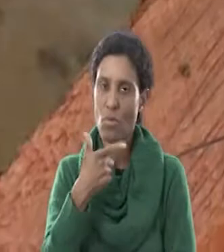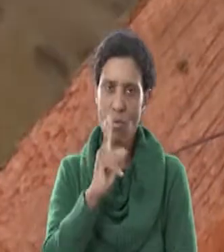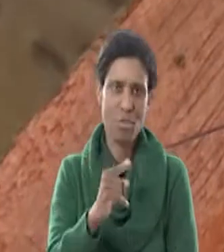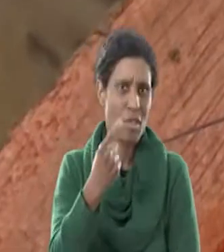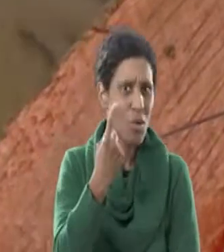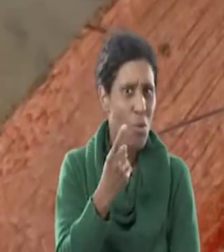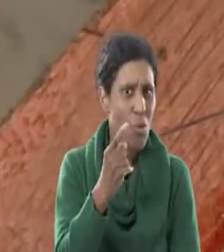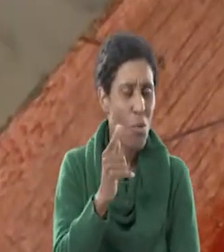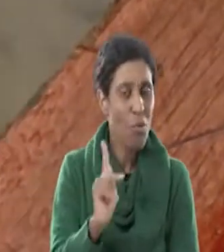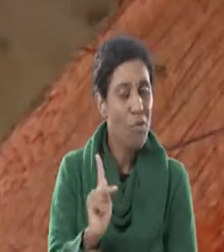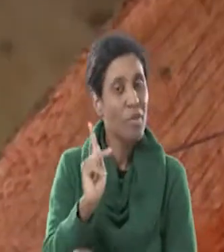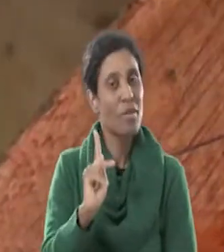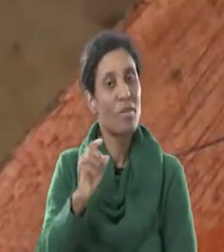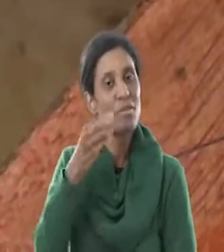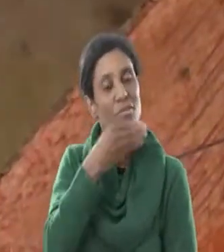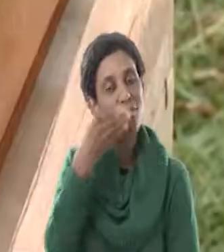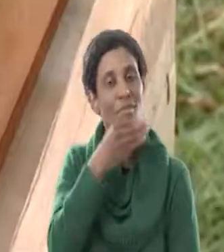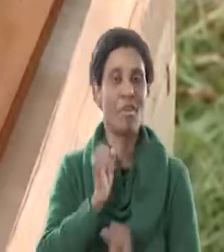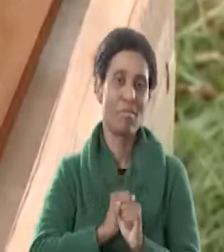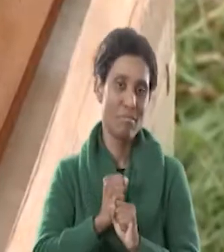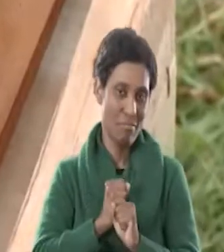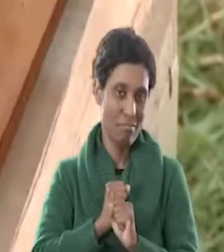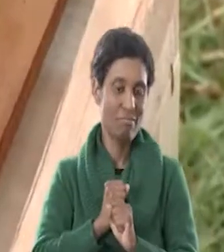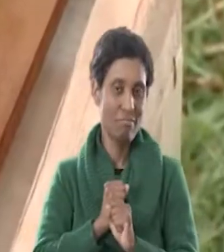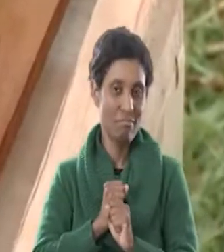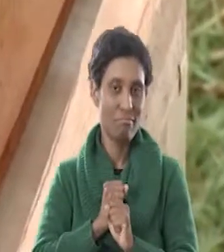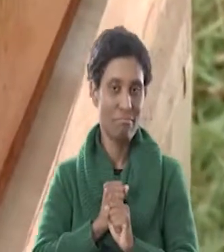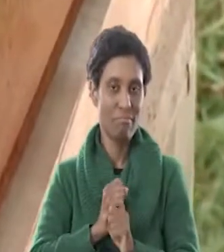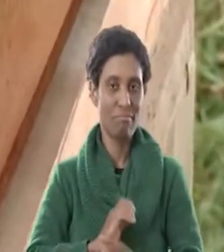produzir 1 quilo de mel por ano.